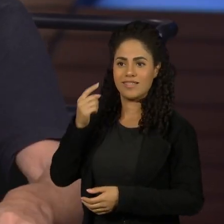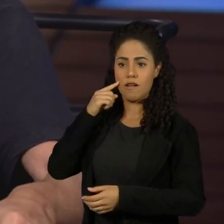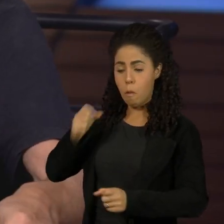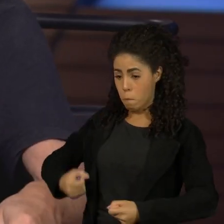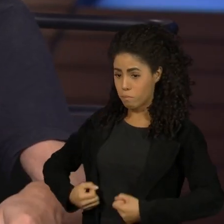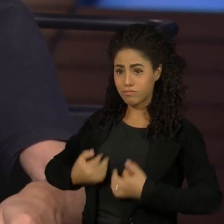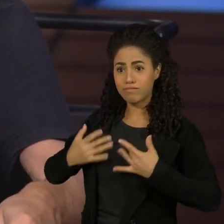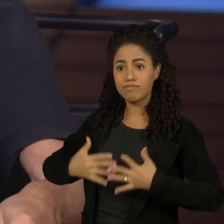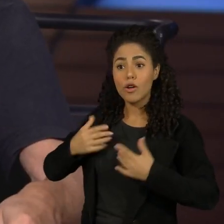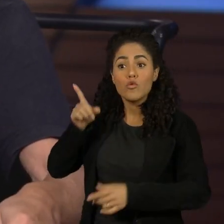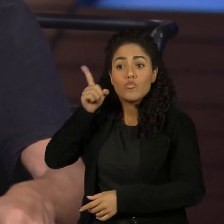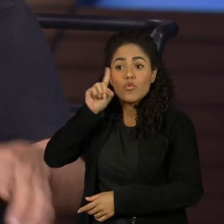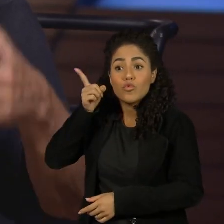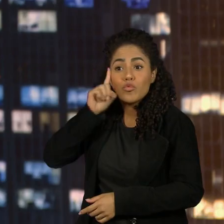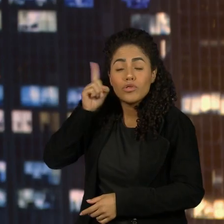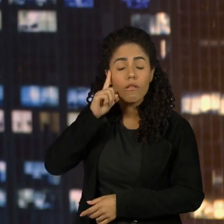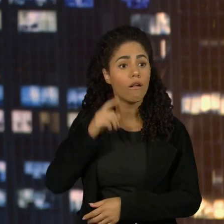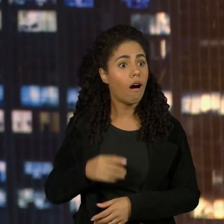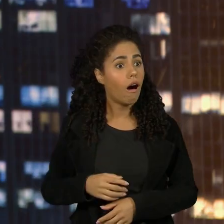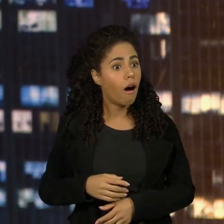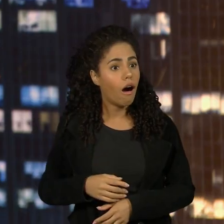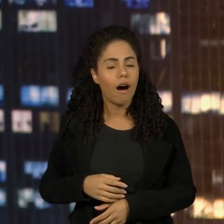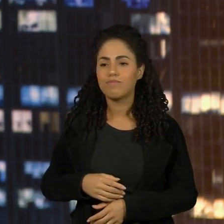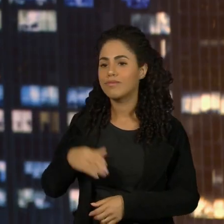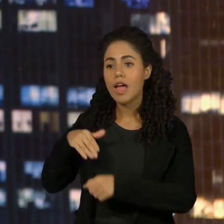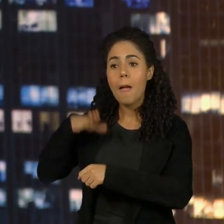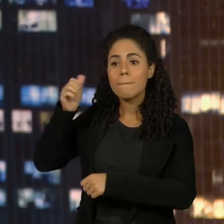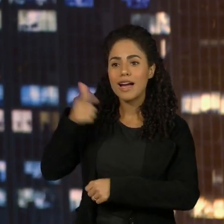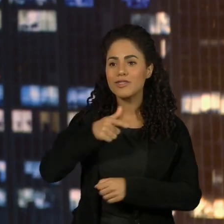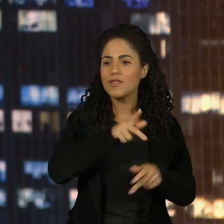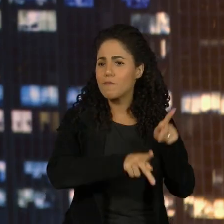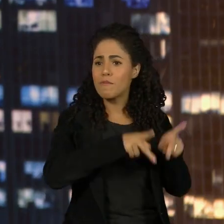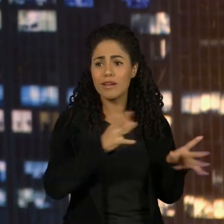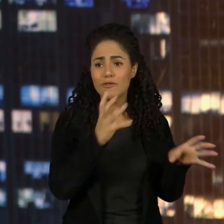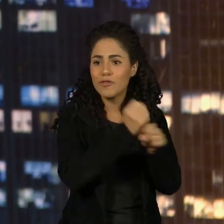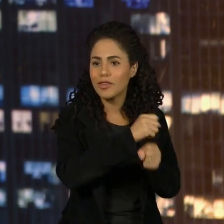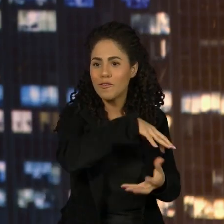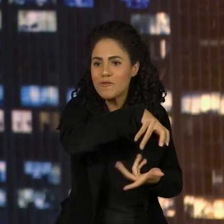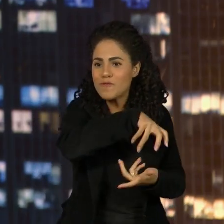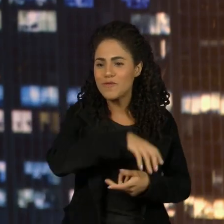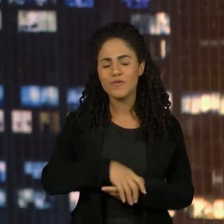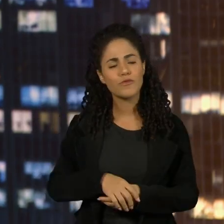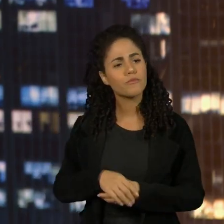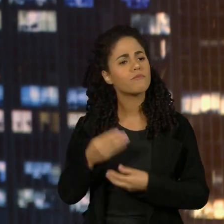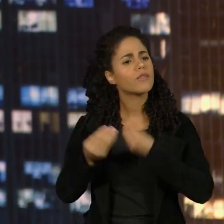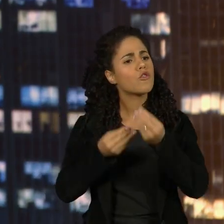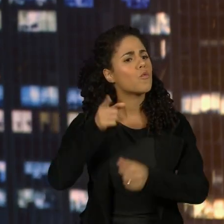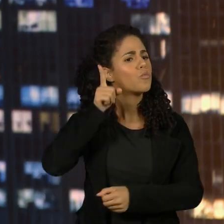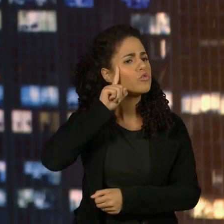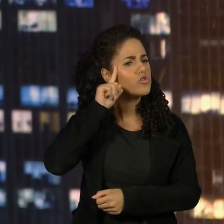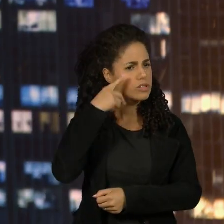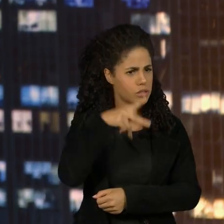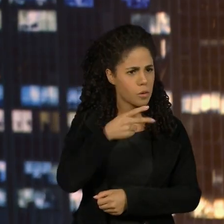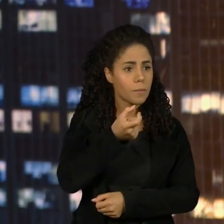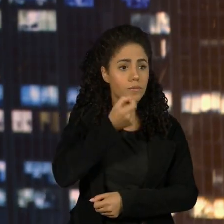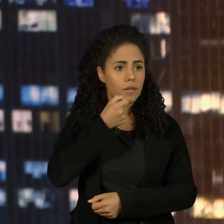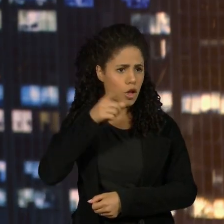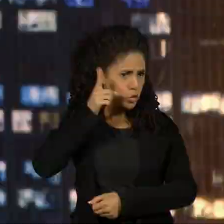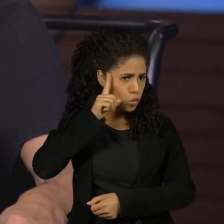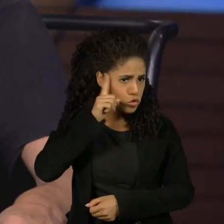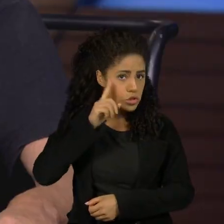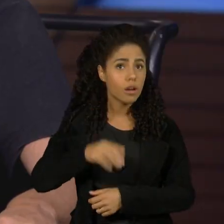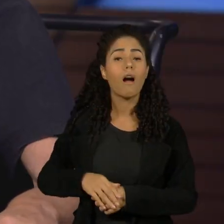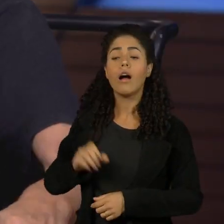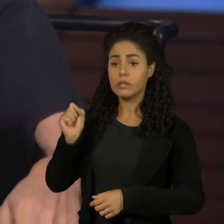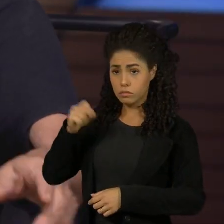bilhões ao dia. É muita coisa. É mais que a população humana na Terra. Beto, e como é que é a tua rotina? Você toma medicamentos diariamente?